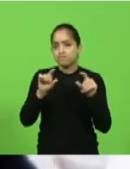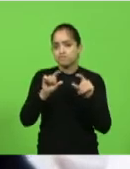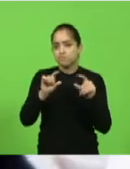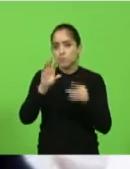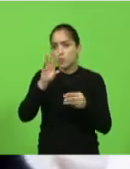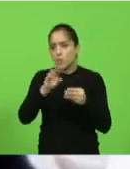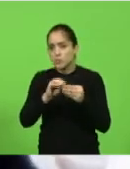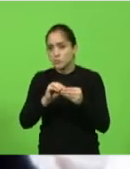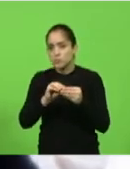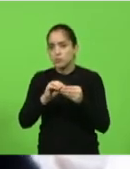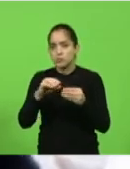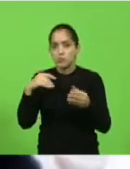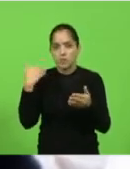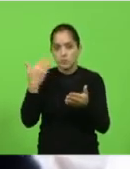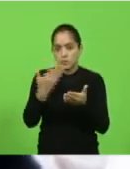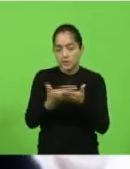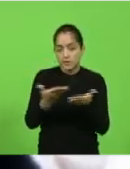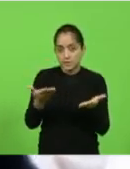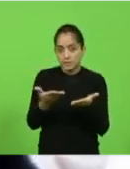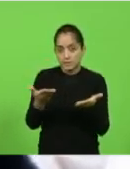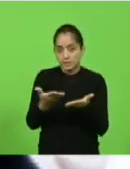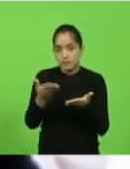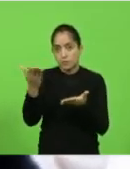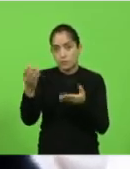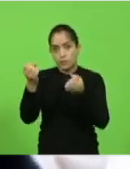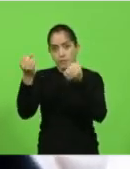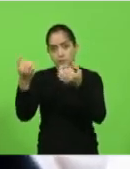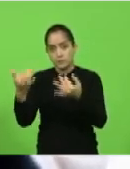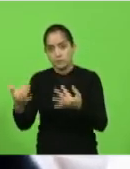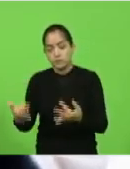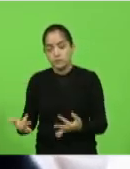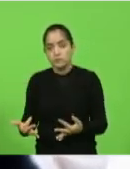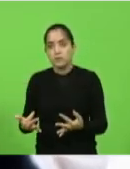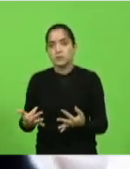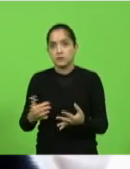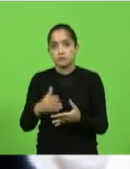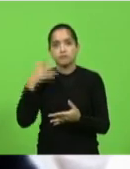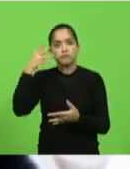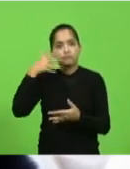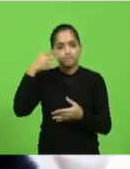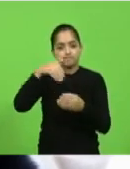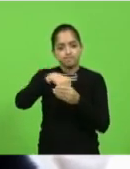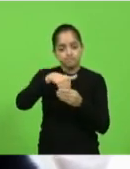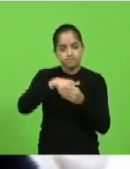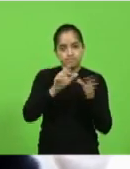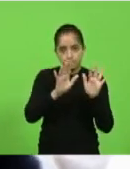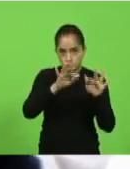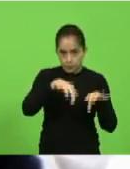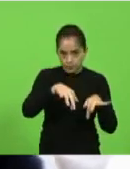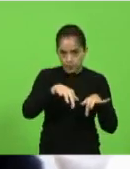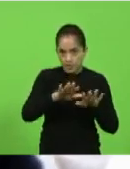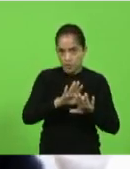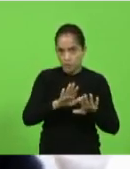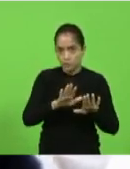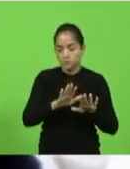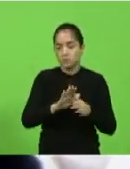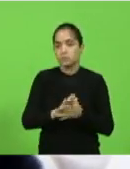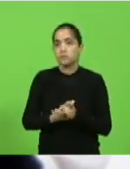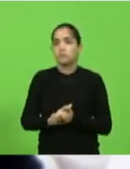aqui. Conforme o senhor presidente colocou, eu proferirei o meu voto no final, né?